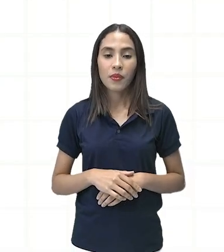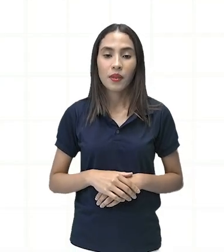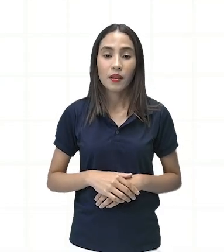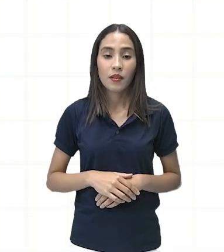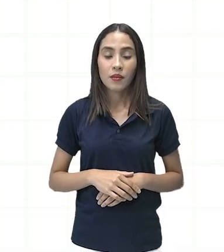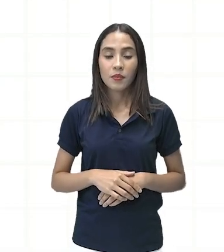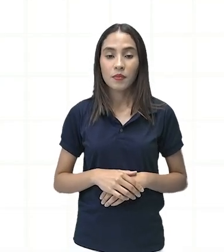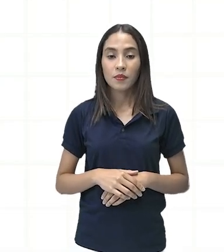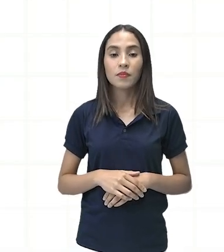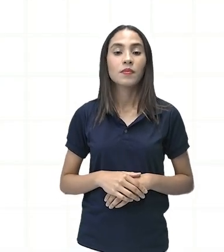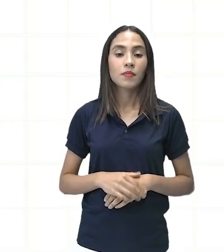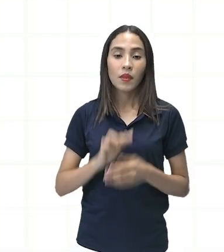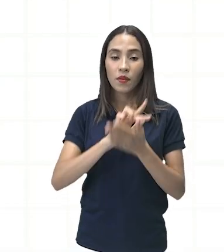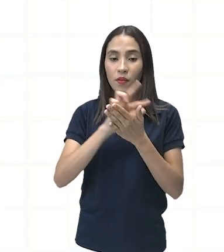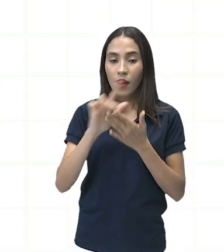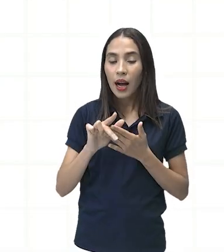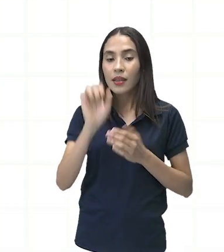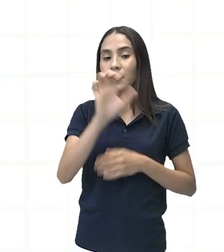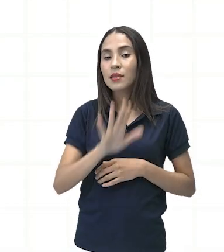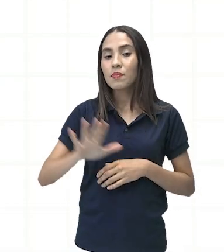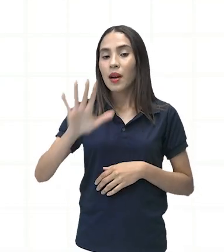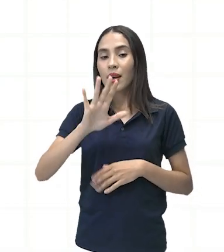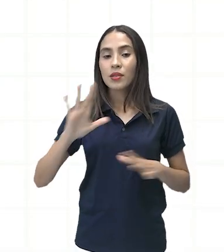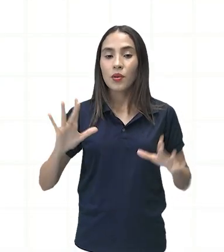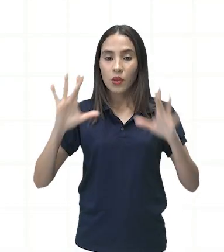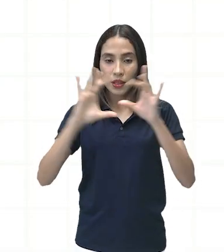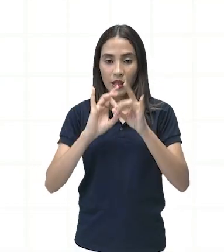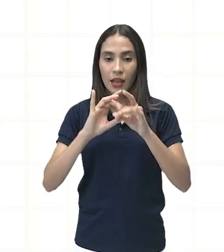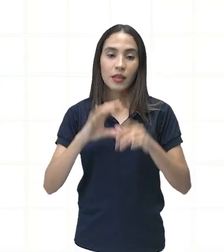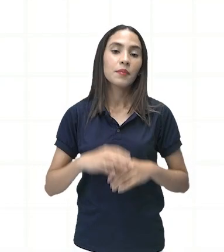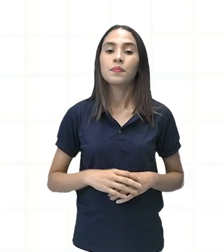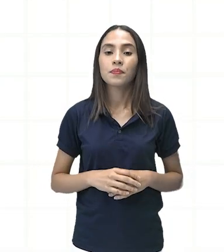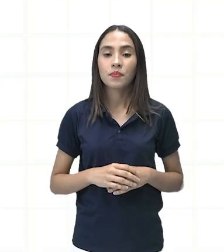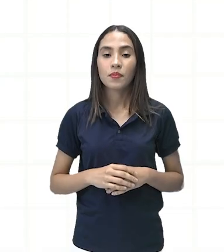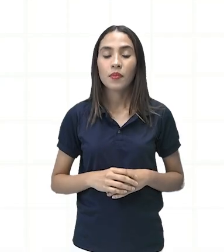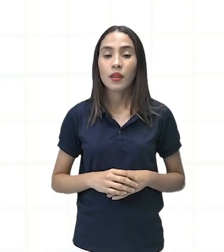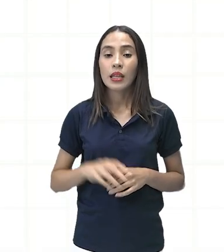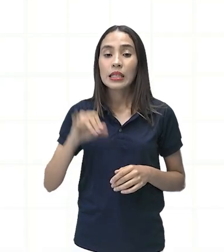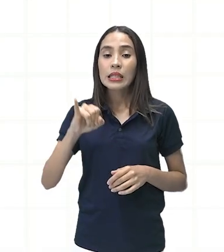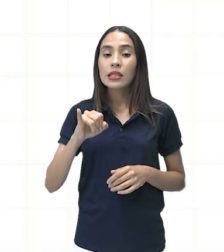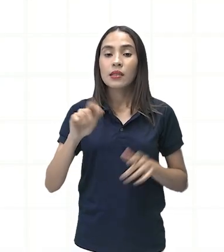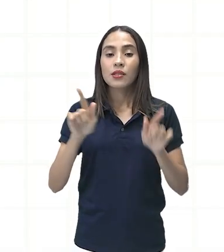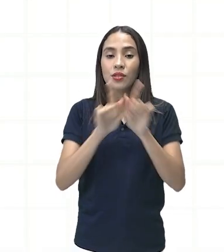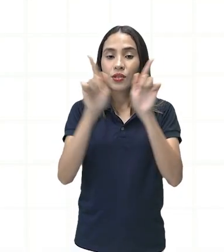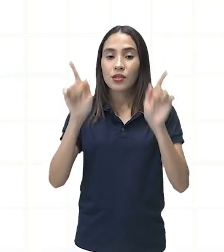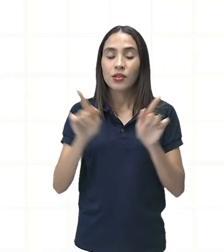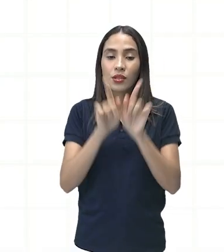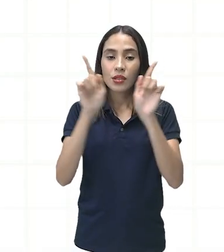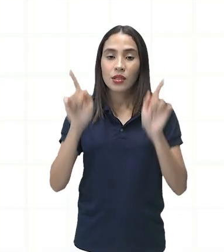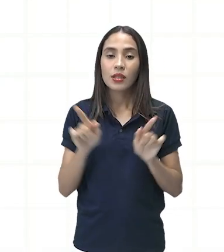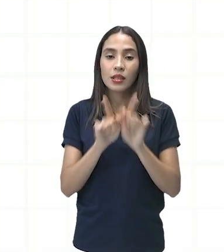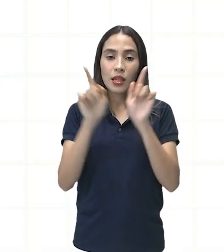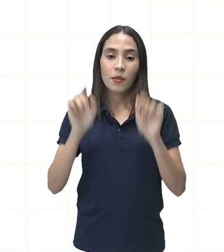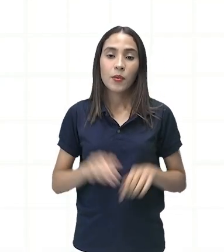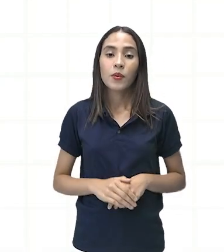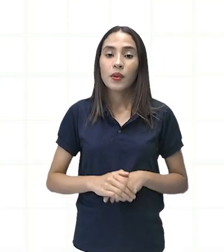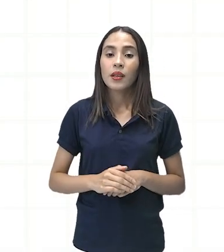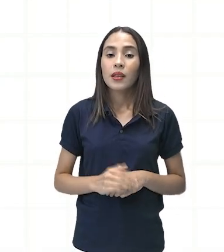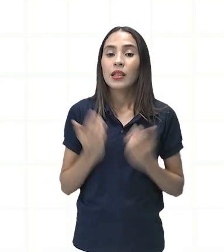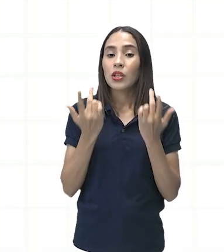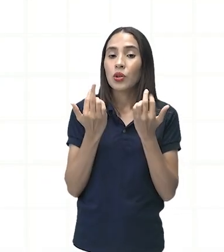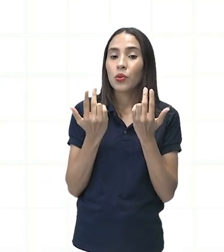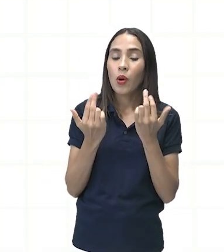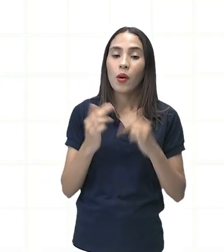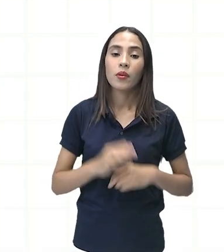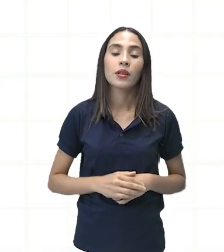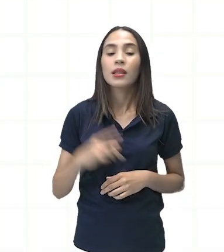Então, irmãos, vários símbolos conectados. No caso de gêmeos, quando eles são